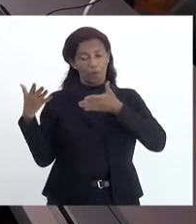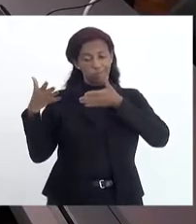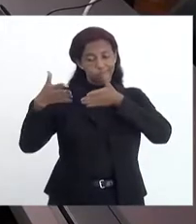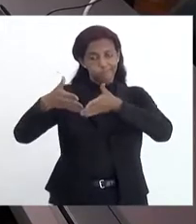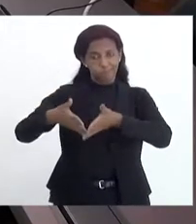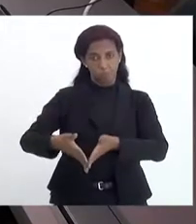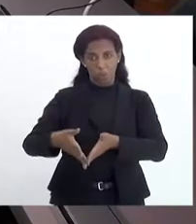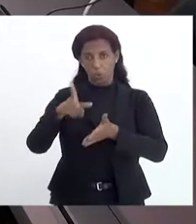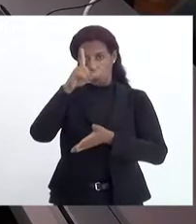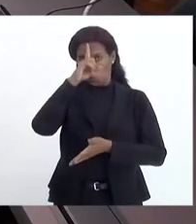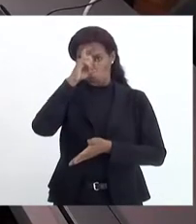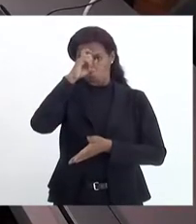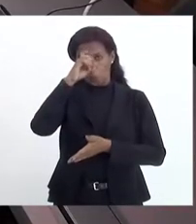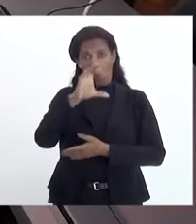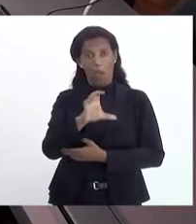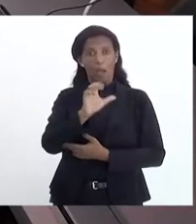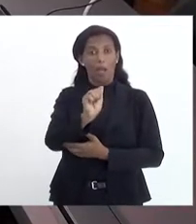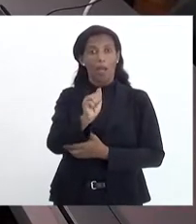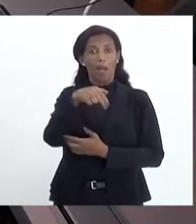dos hospitais de campanha.